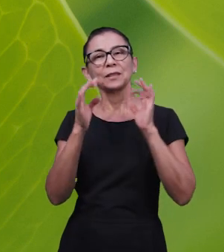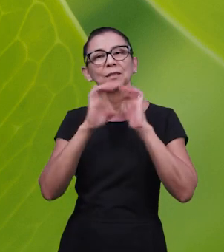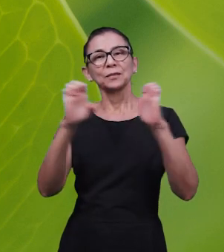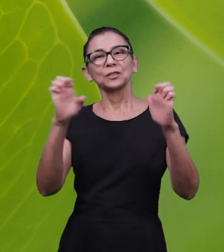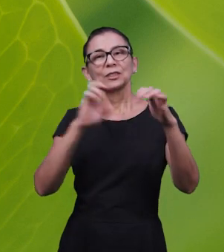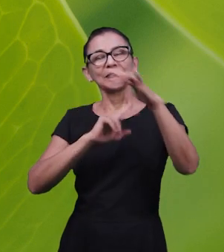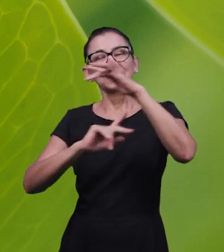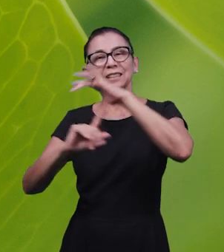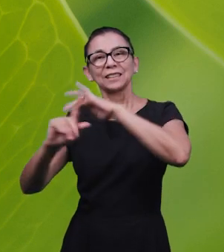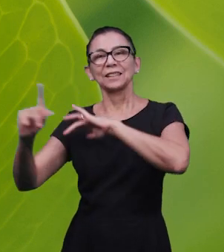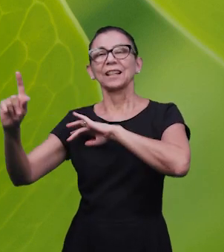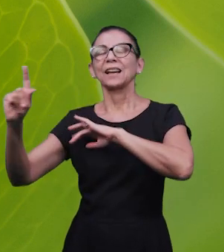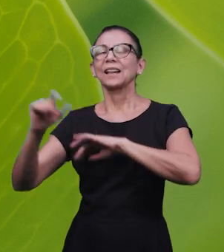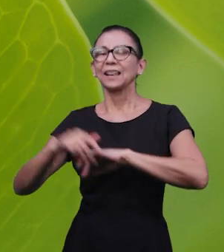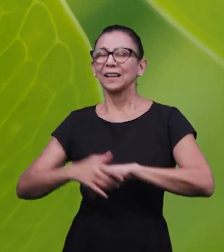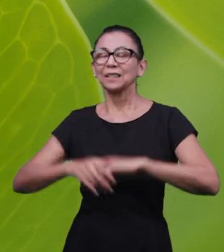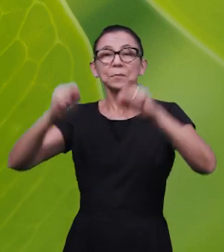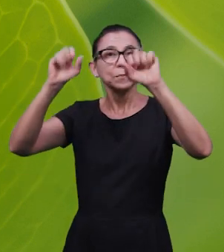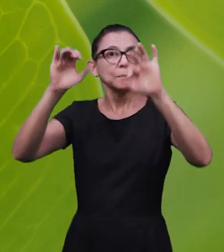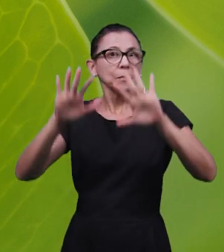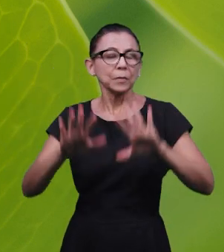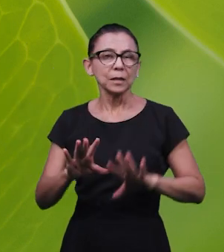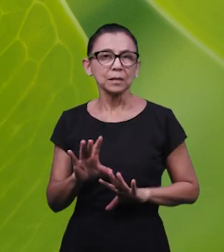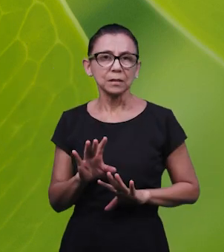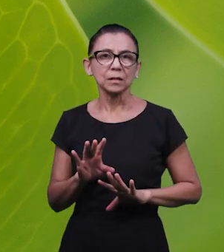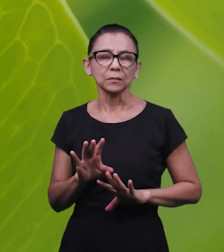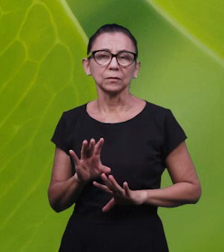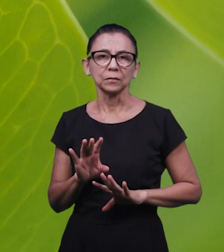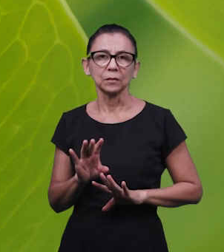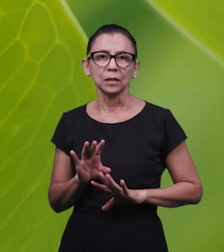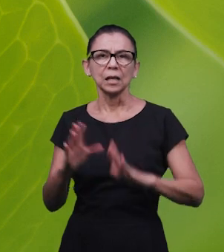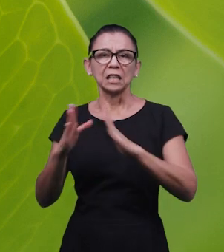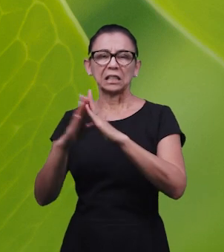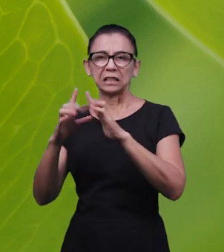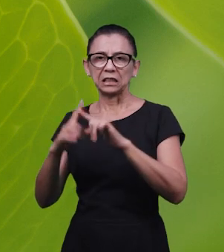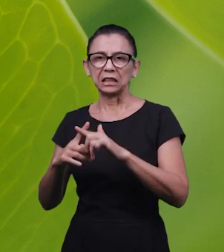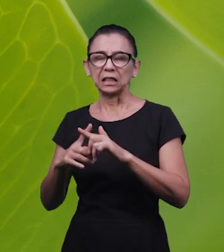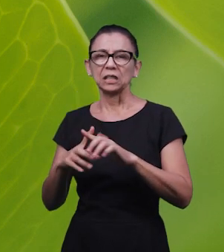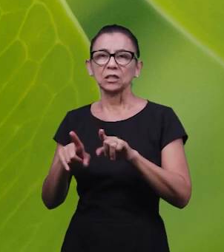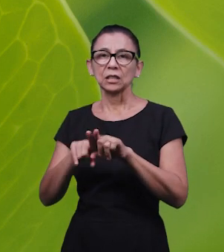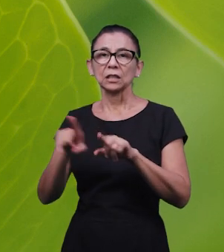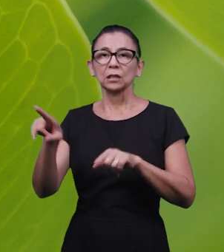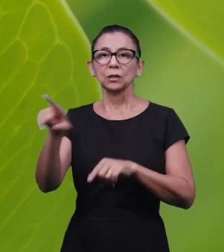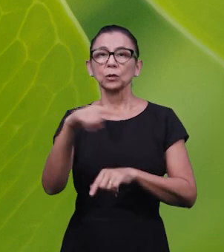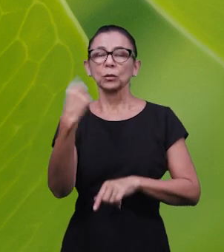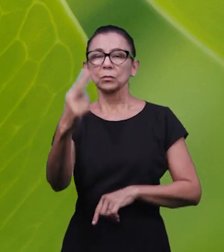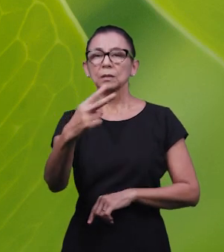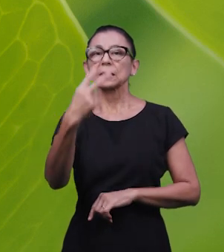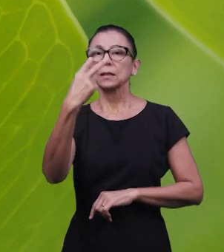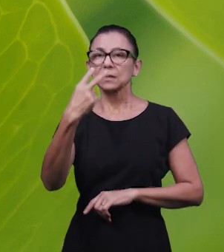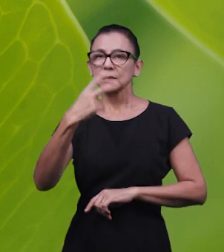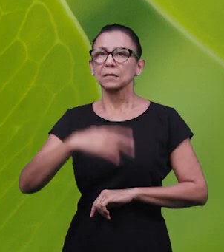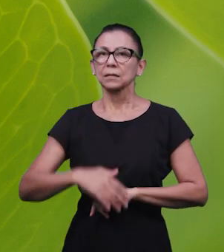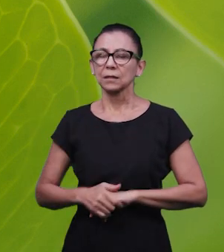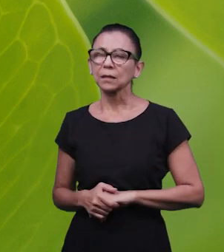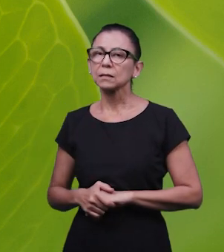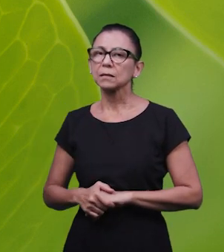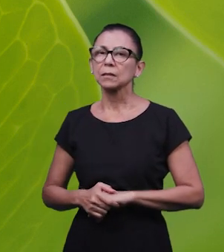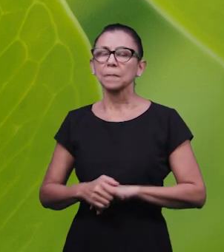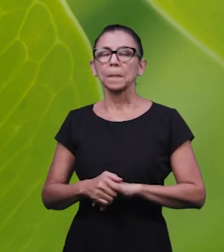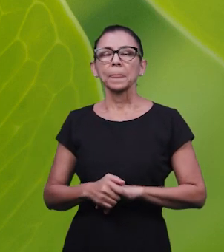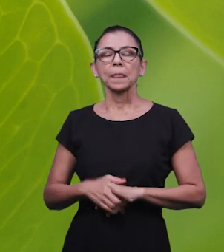paz do Senhor, irmãos. O meu nome é Tiago, eu sou da igreja de Praia da Costa 3 e estou passando aqui para poder falar acerca do